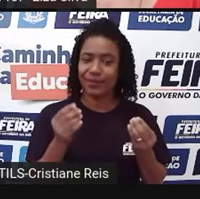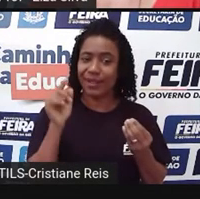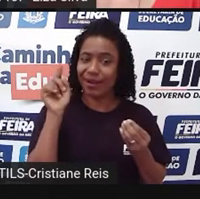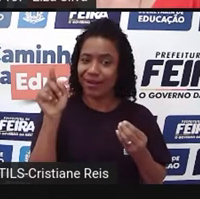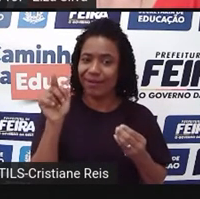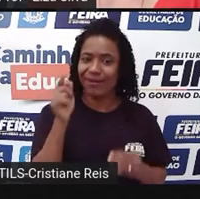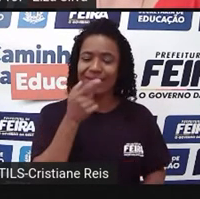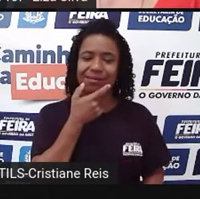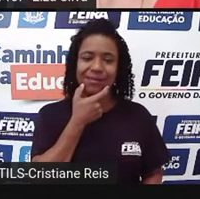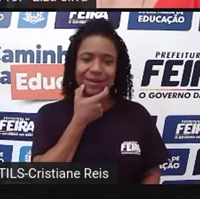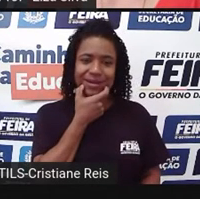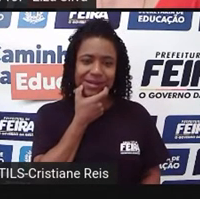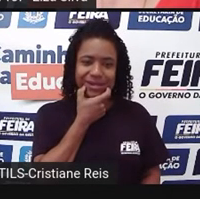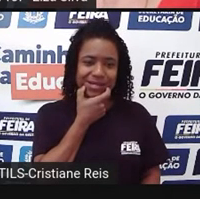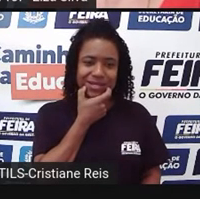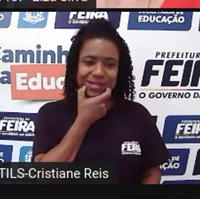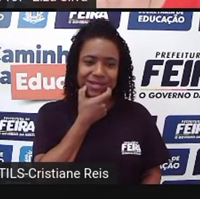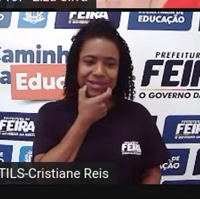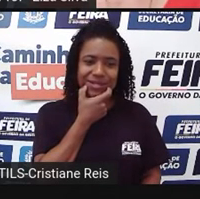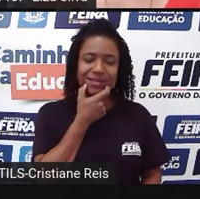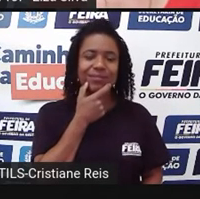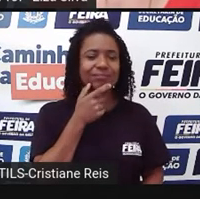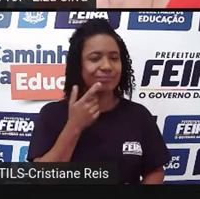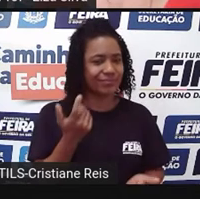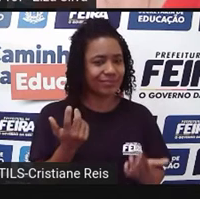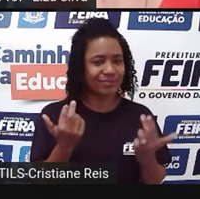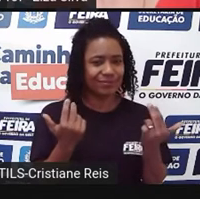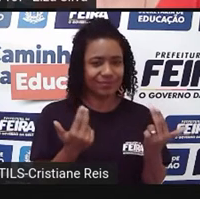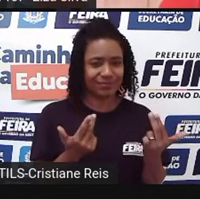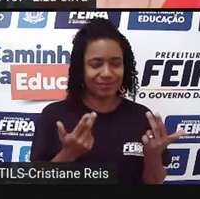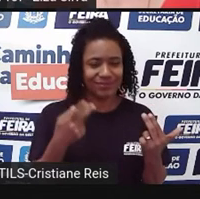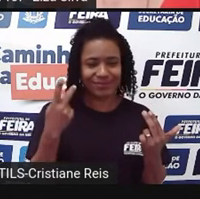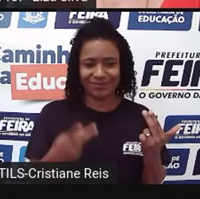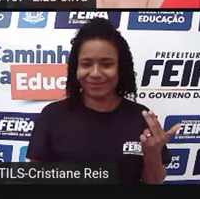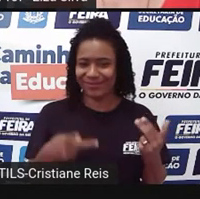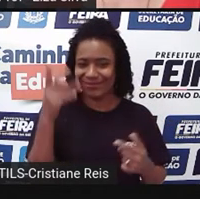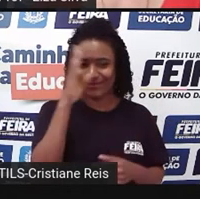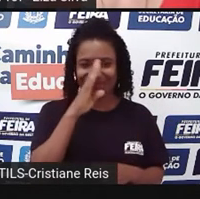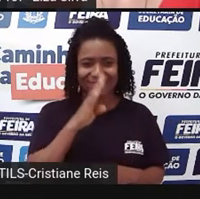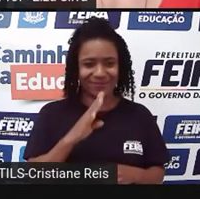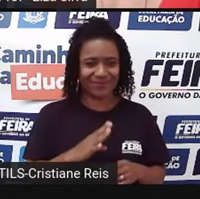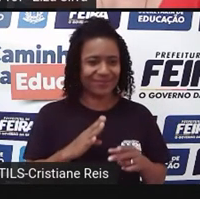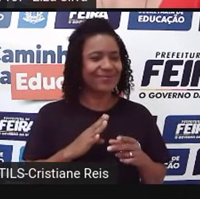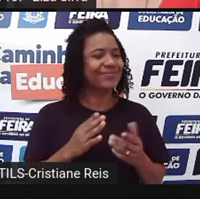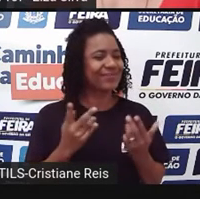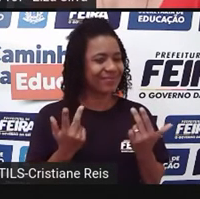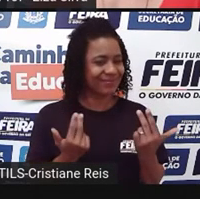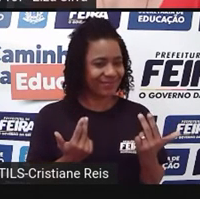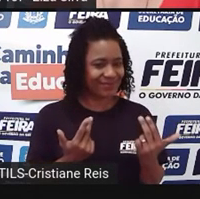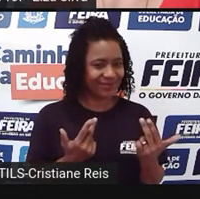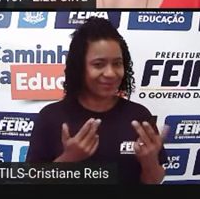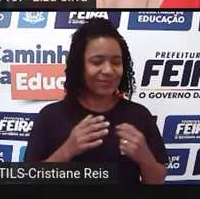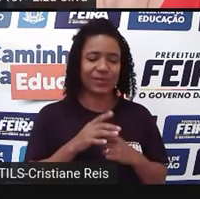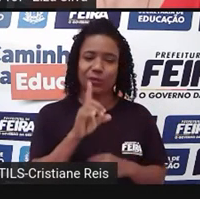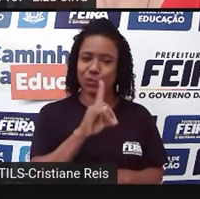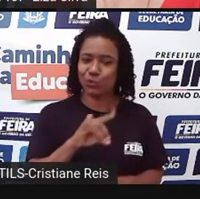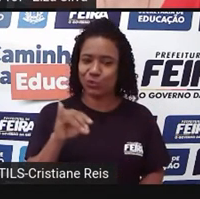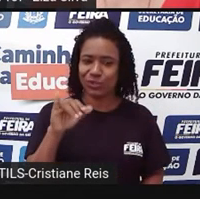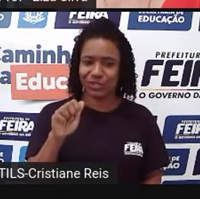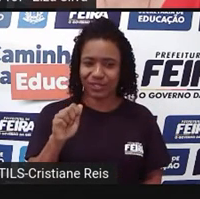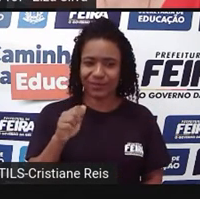Inglaterra eles obedecem a mesma estrutura que nós utilizamos aqui primeiro dia